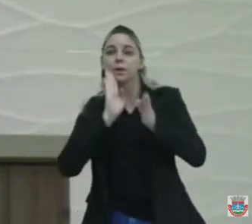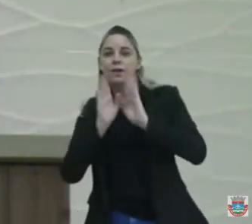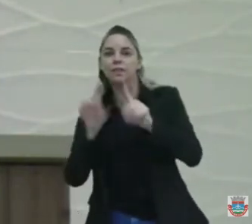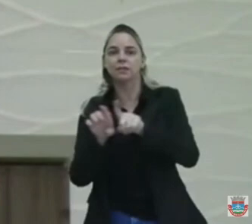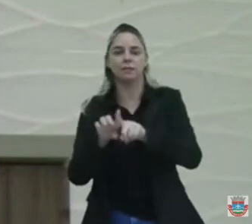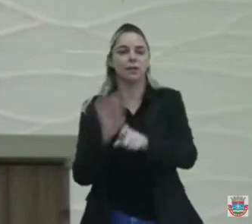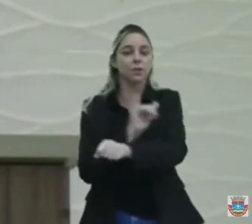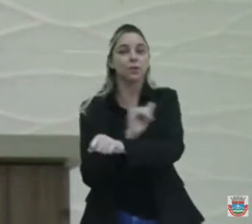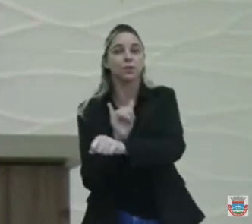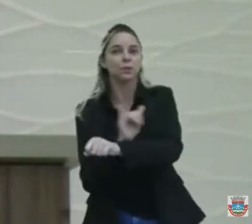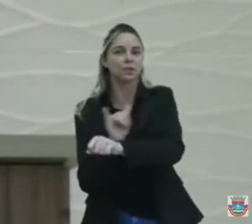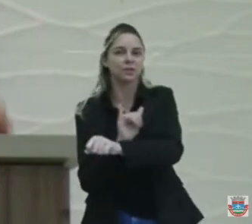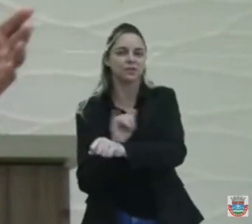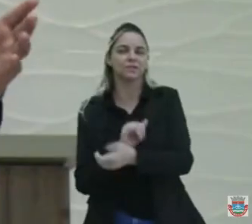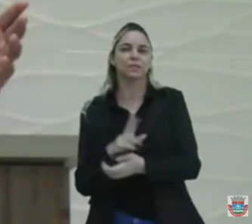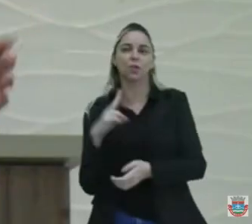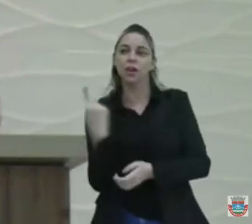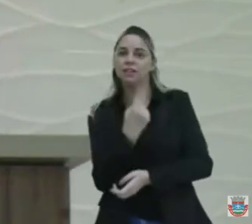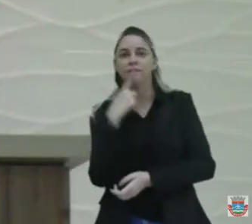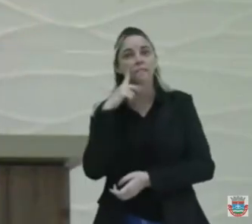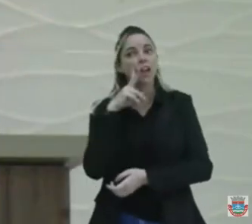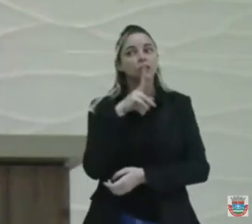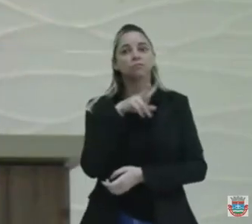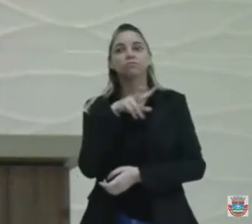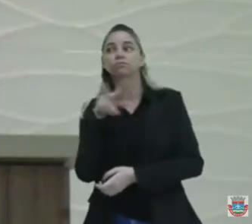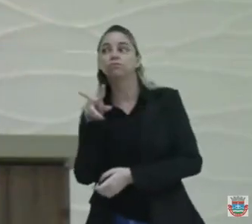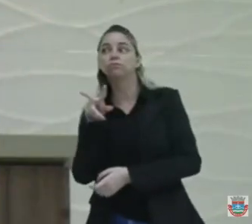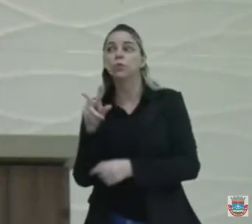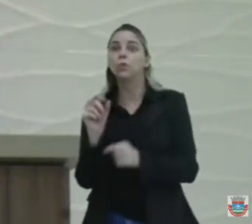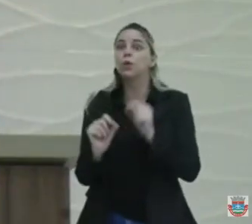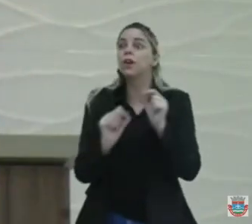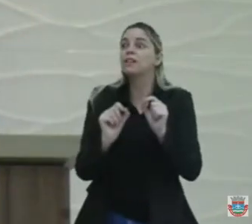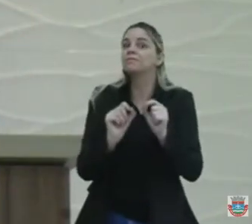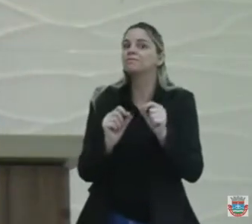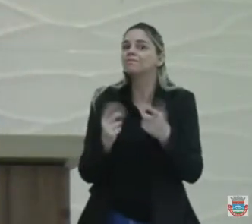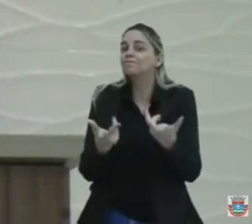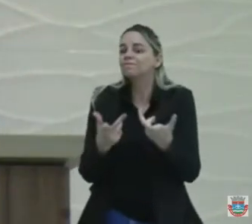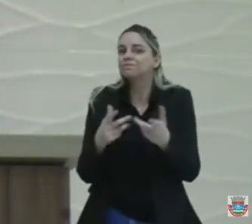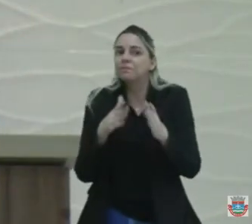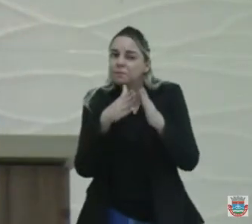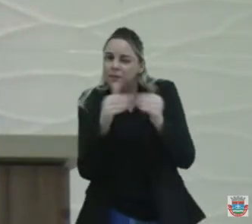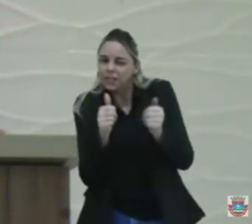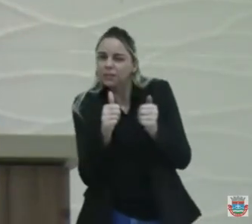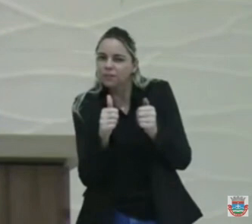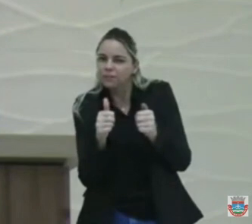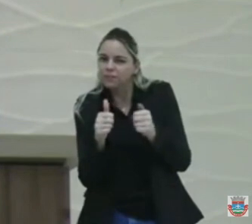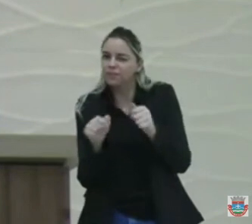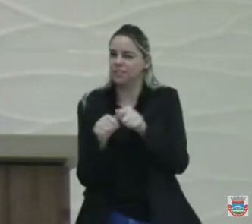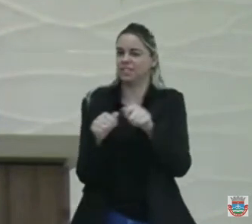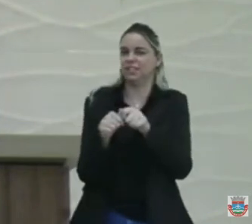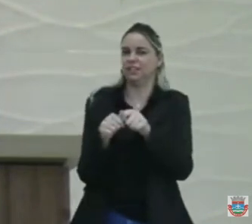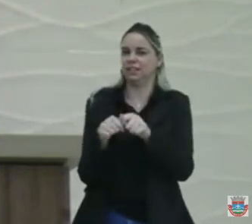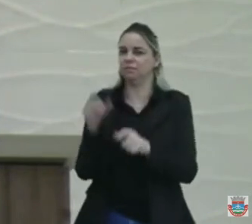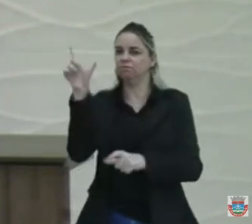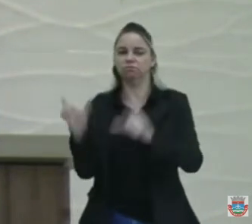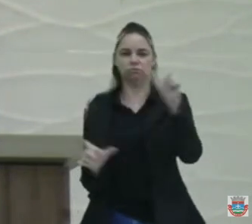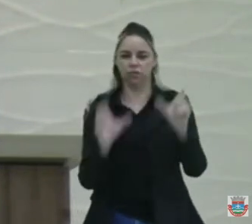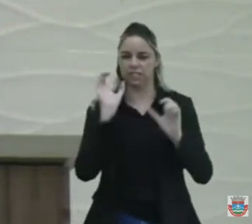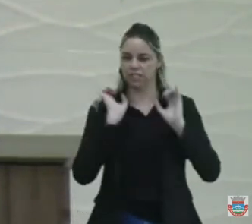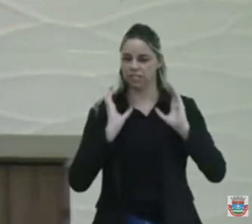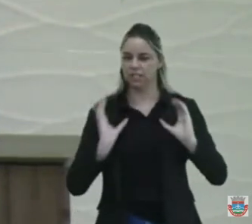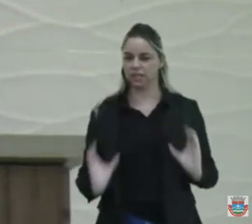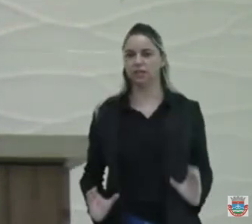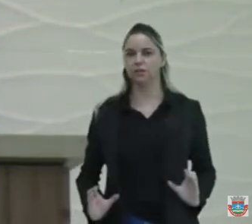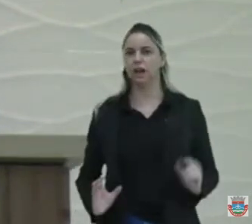YouTube. Nós estamos também vendo as demandas e os pedidos que são feitos por esses cidadãos são